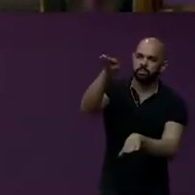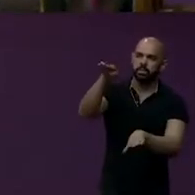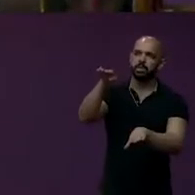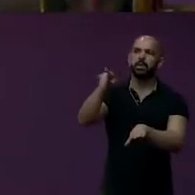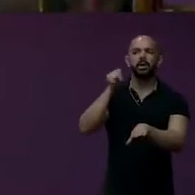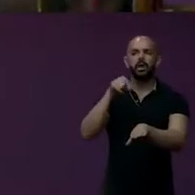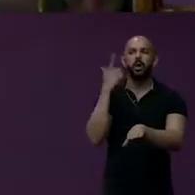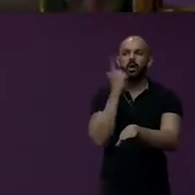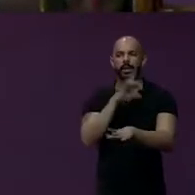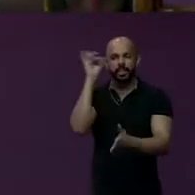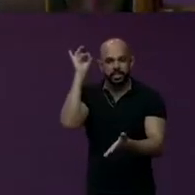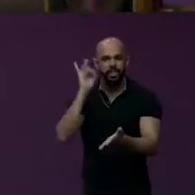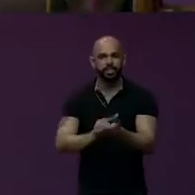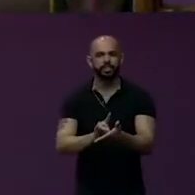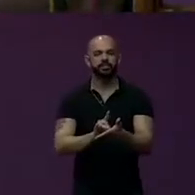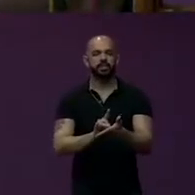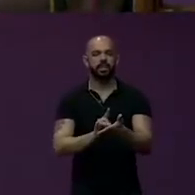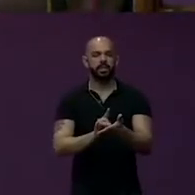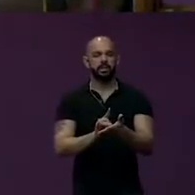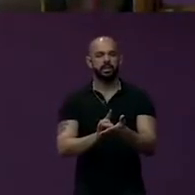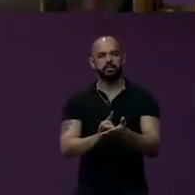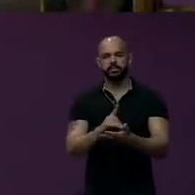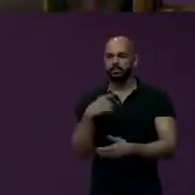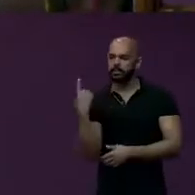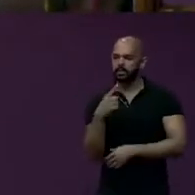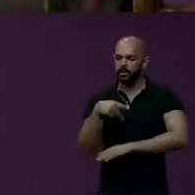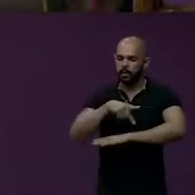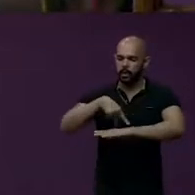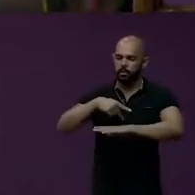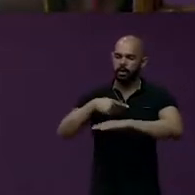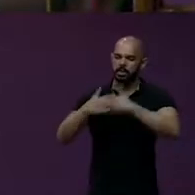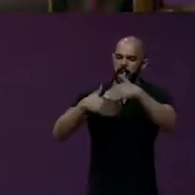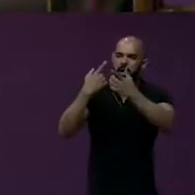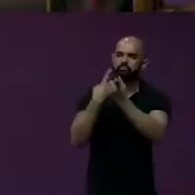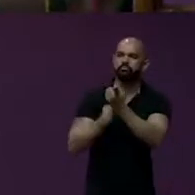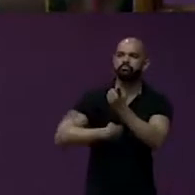que possa, de fato, fazer com que o